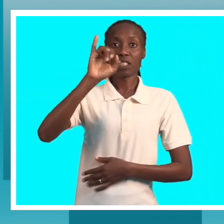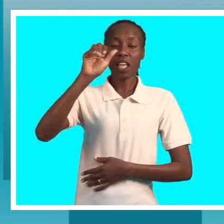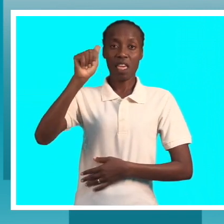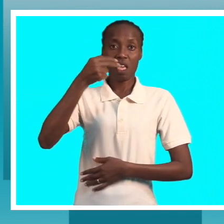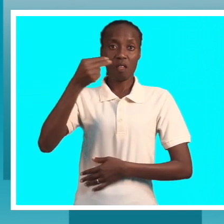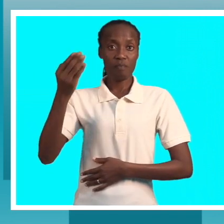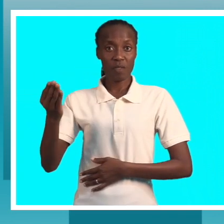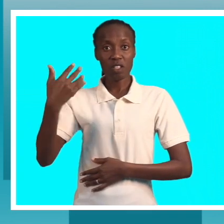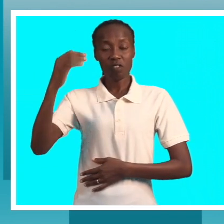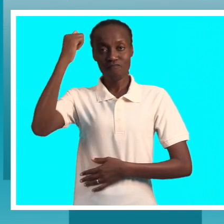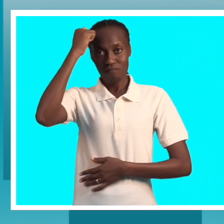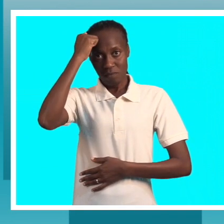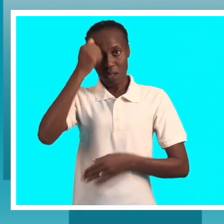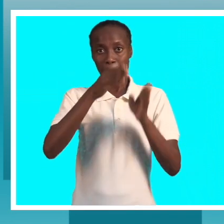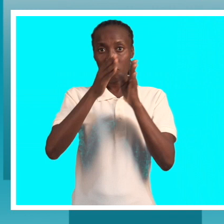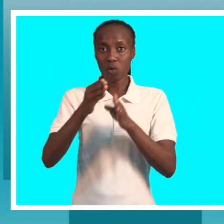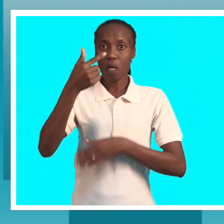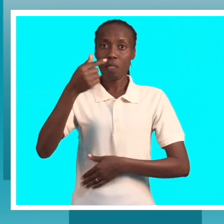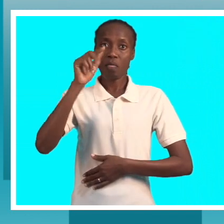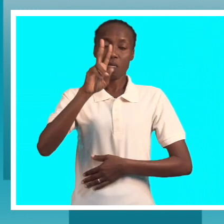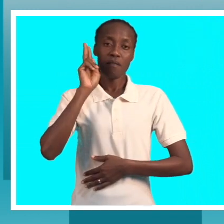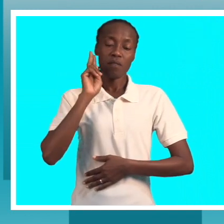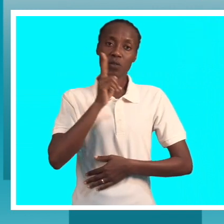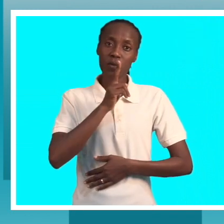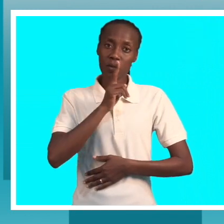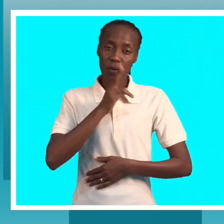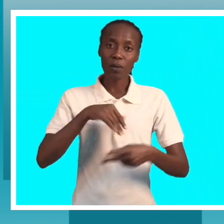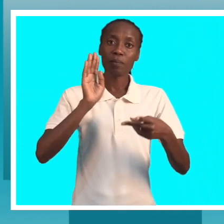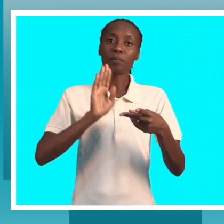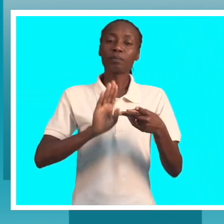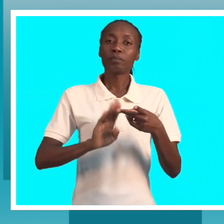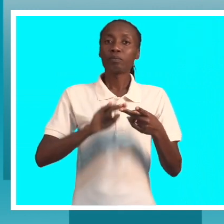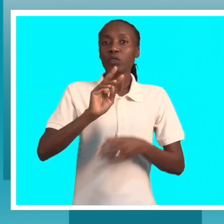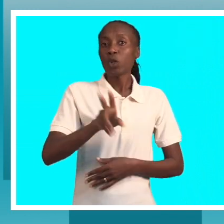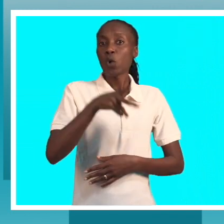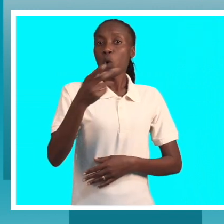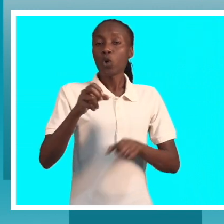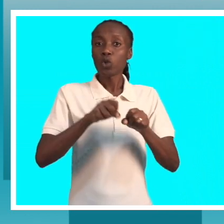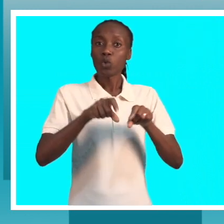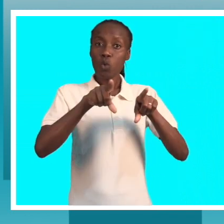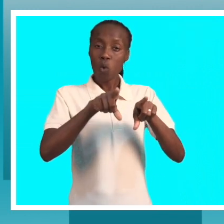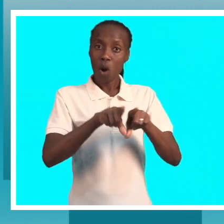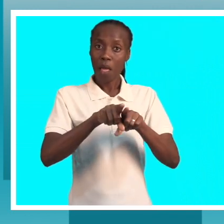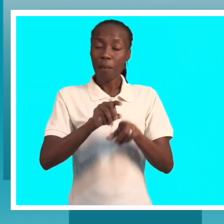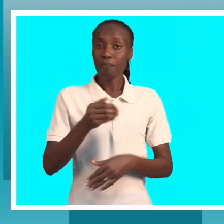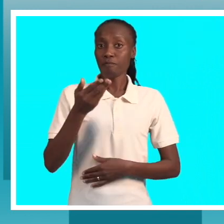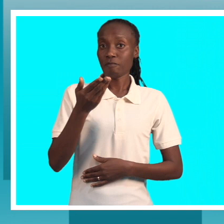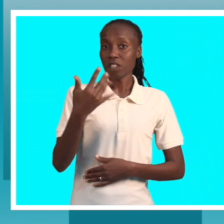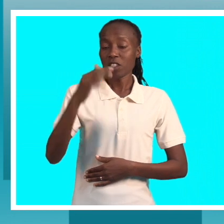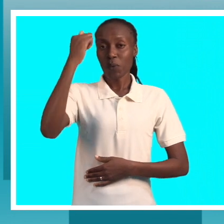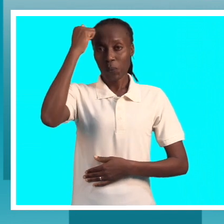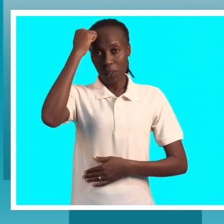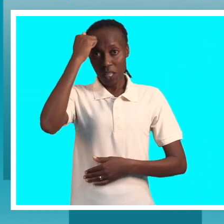Lea Donk. Conheci o pessoal da TV Surdo e não só, e outros colegas